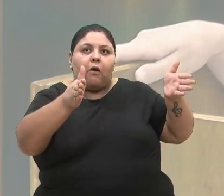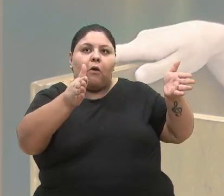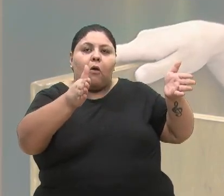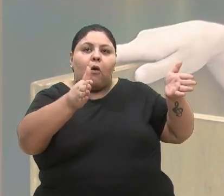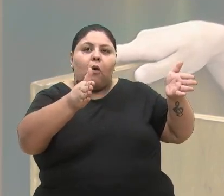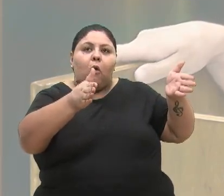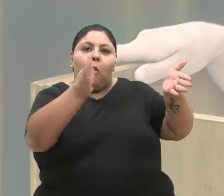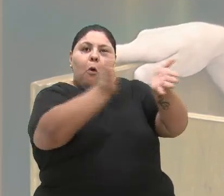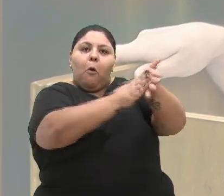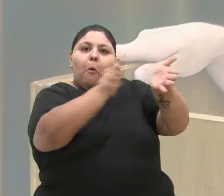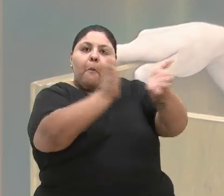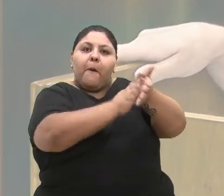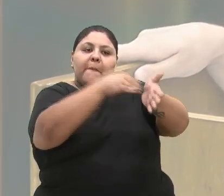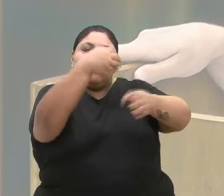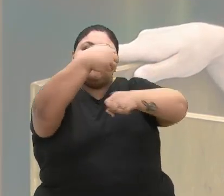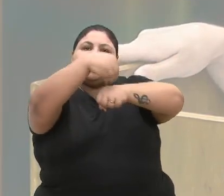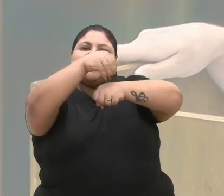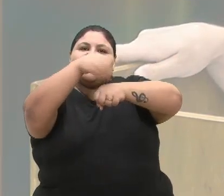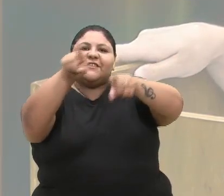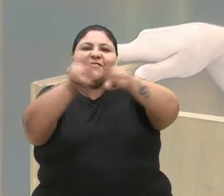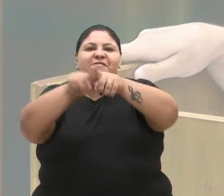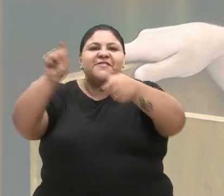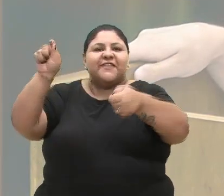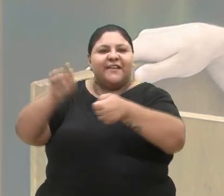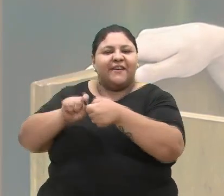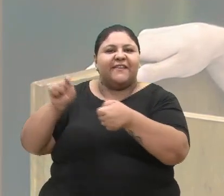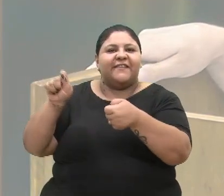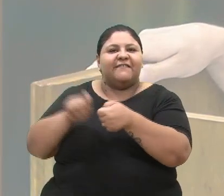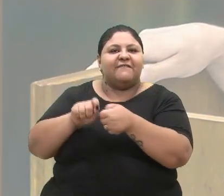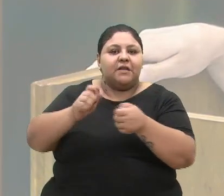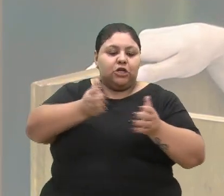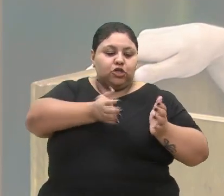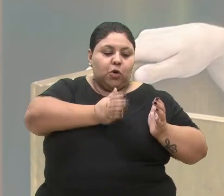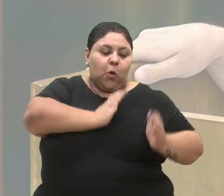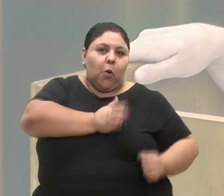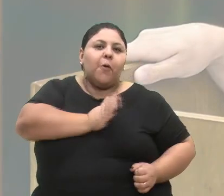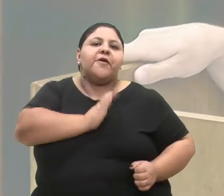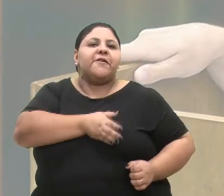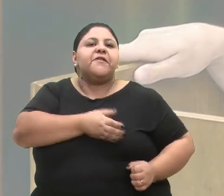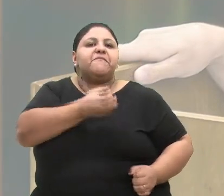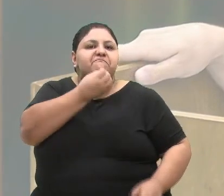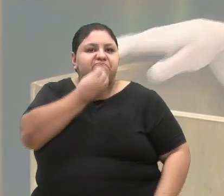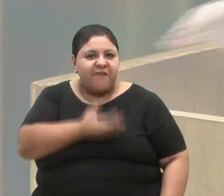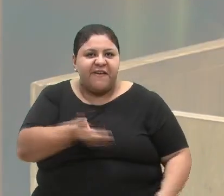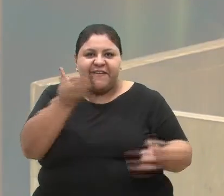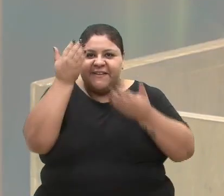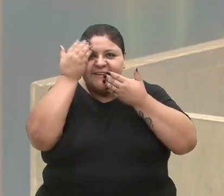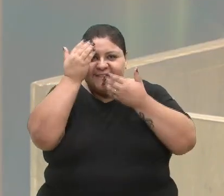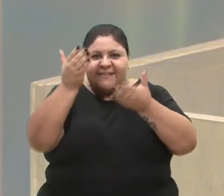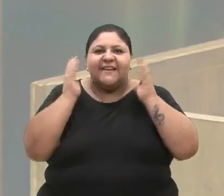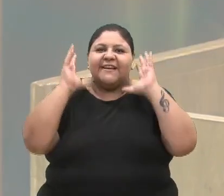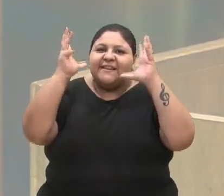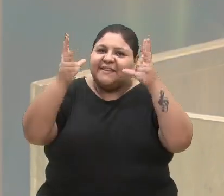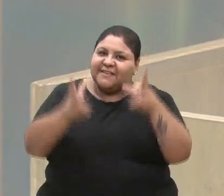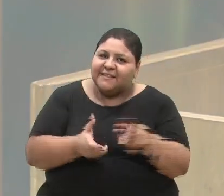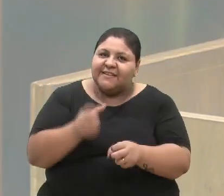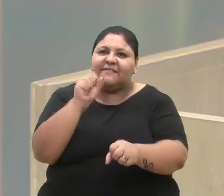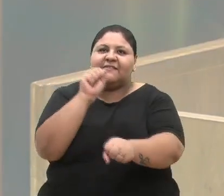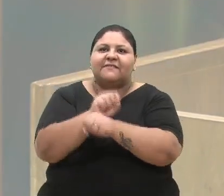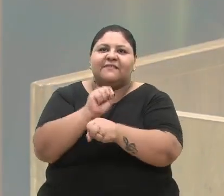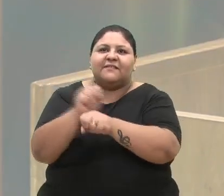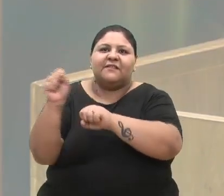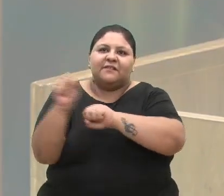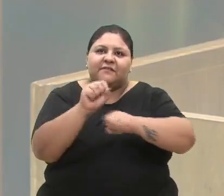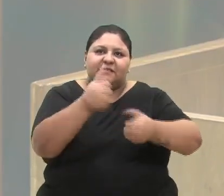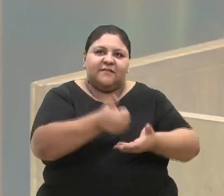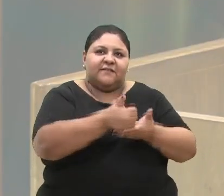recomendação, com uma indicação de que fiz de coração e bem feito. Muito obrigado a todos, espero poder contar